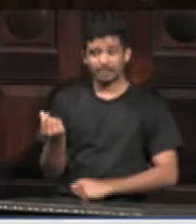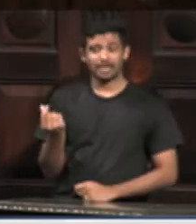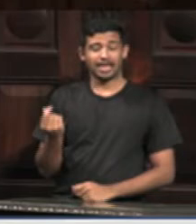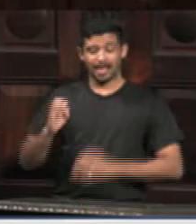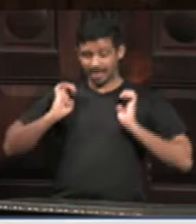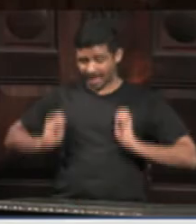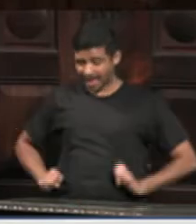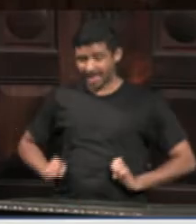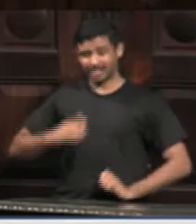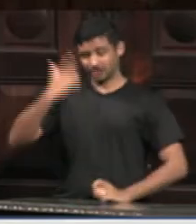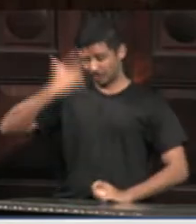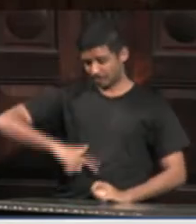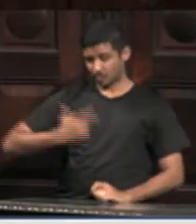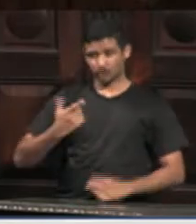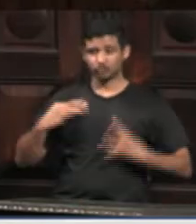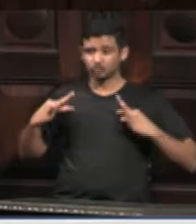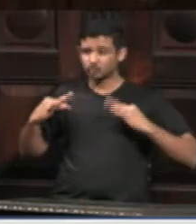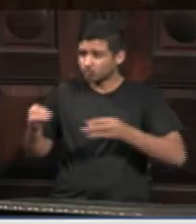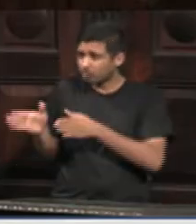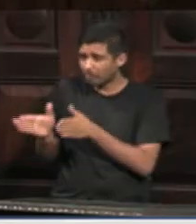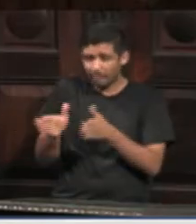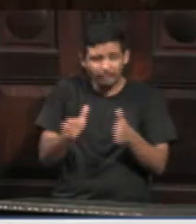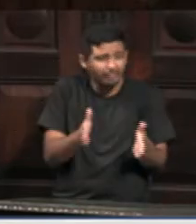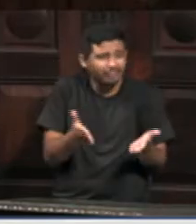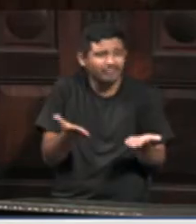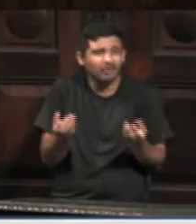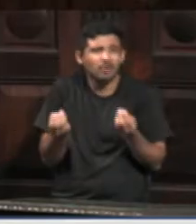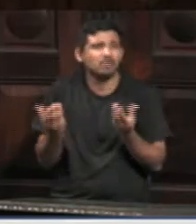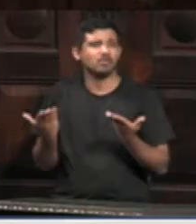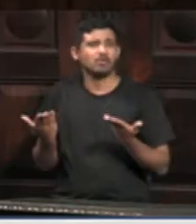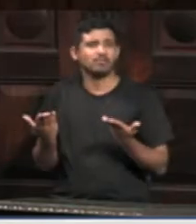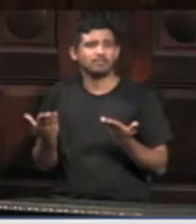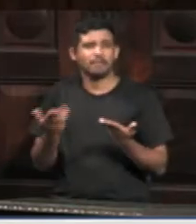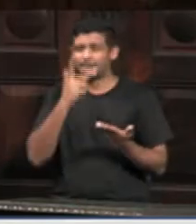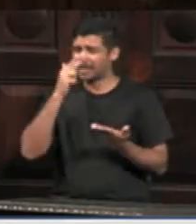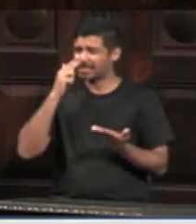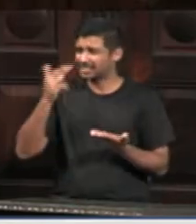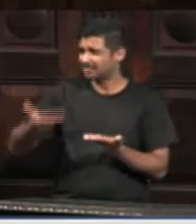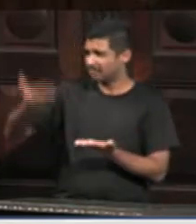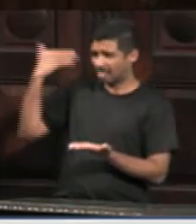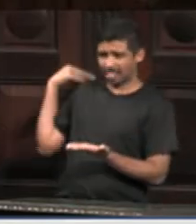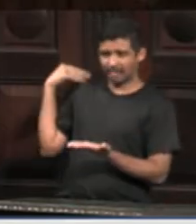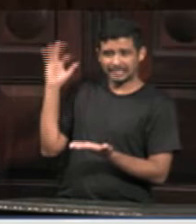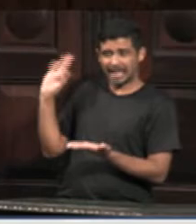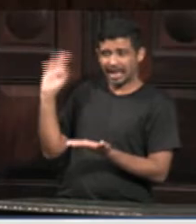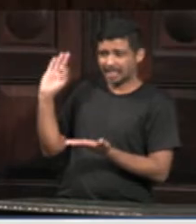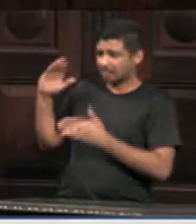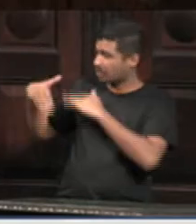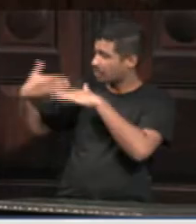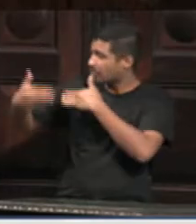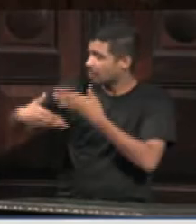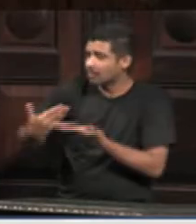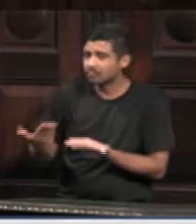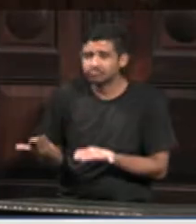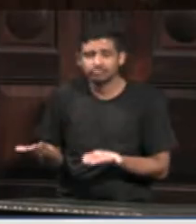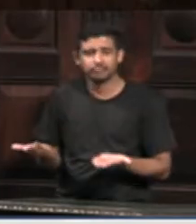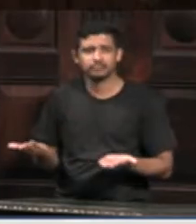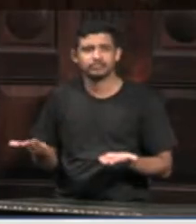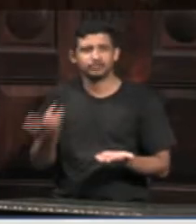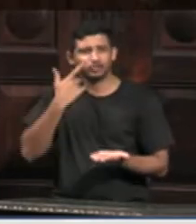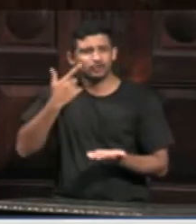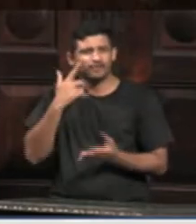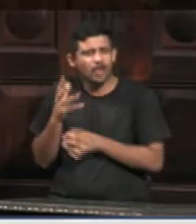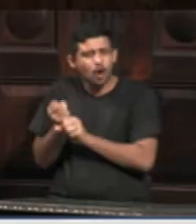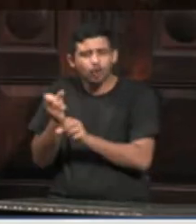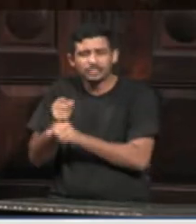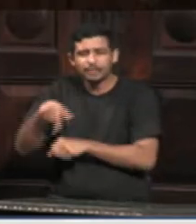ética, moral e de gestão sem precedentes. O orçamento